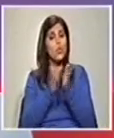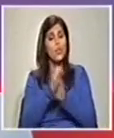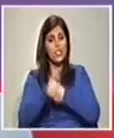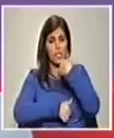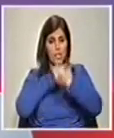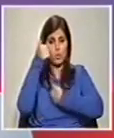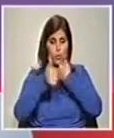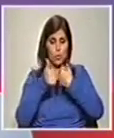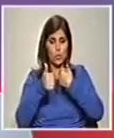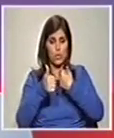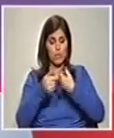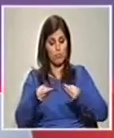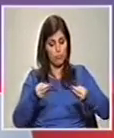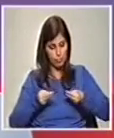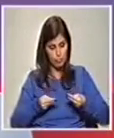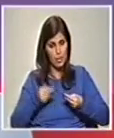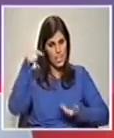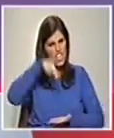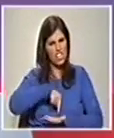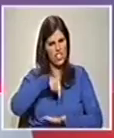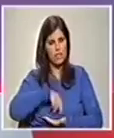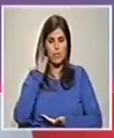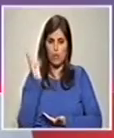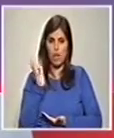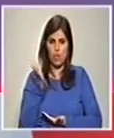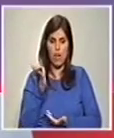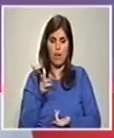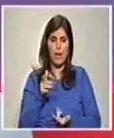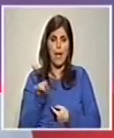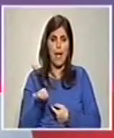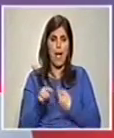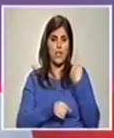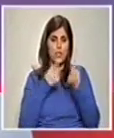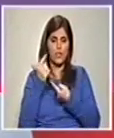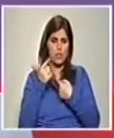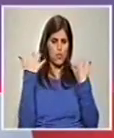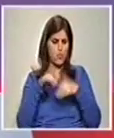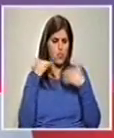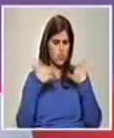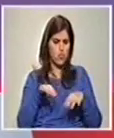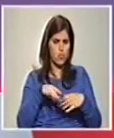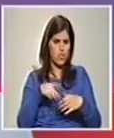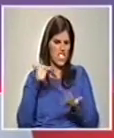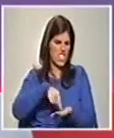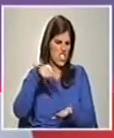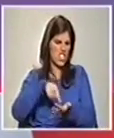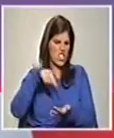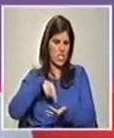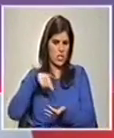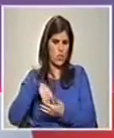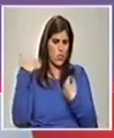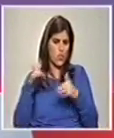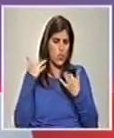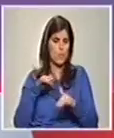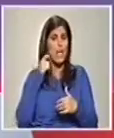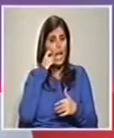que nos são submetidas, há uma exigência já que é às vezes brutal, às vezes é avassaladora para quem está do lado de lá